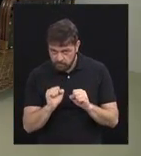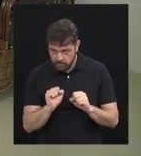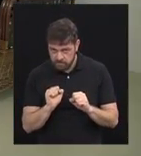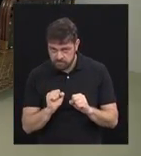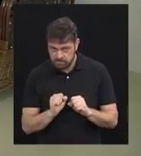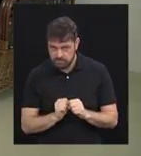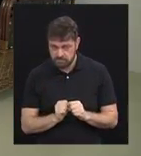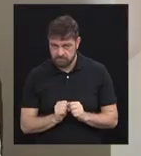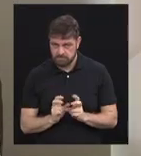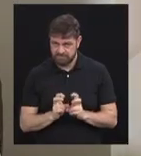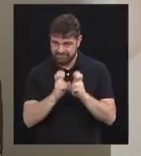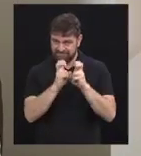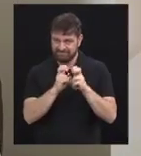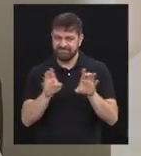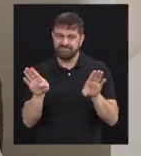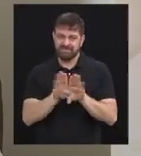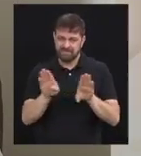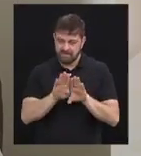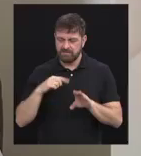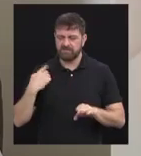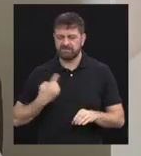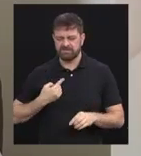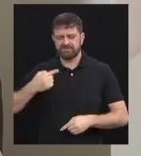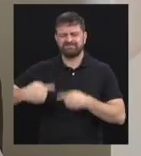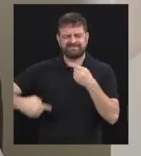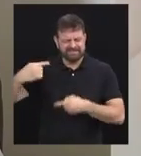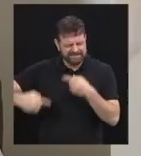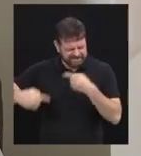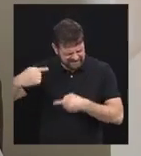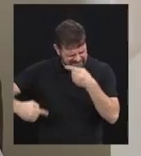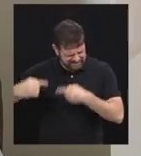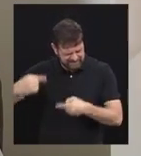Olha, também isso é outra coisa que a gente já discutiu muito.